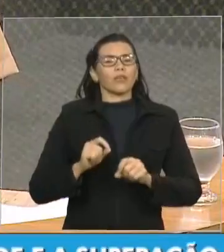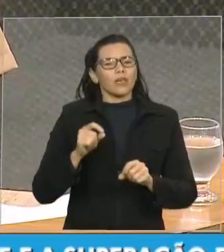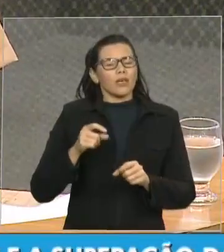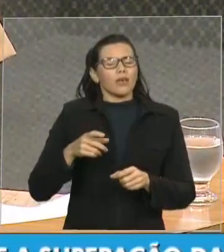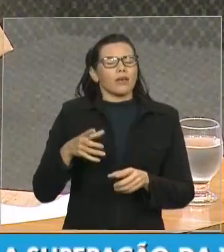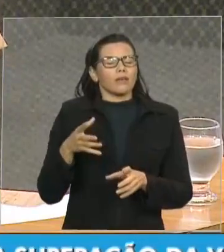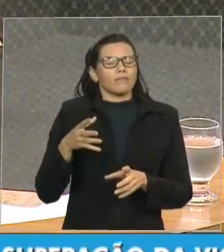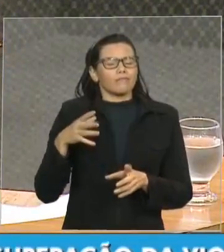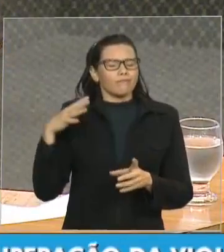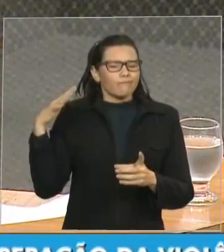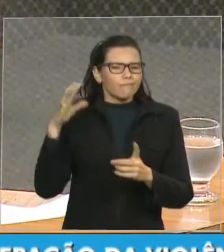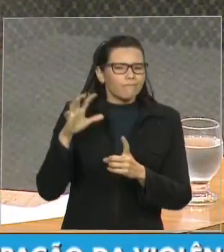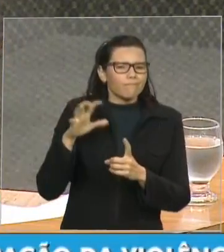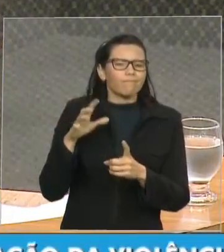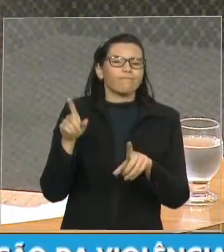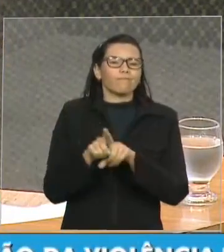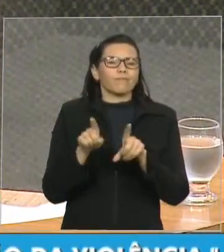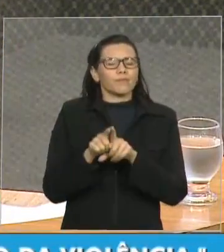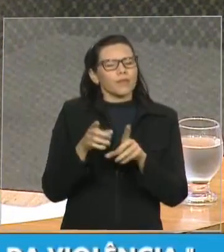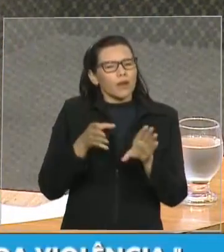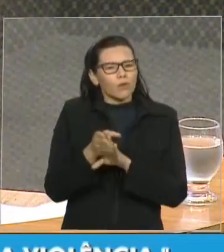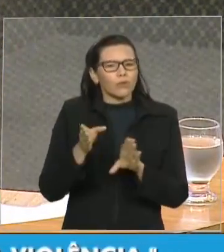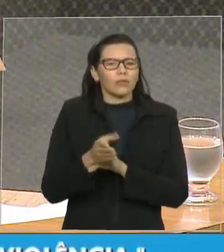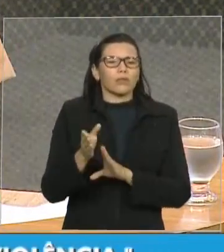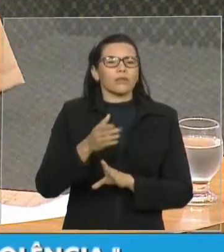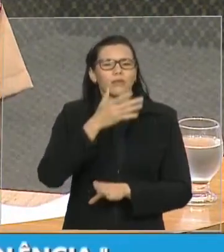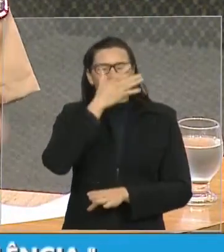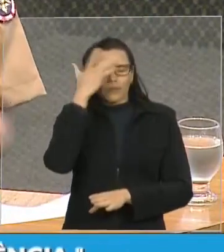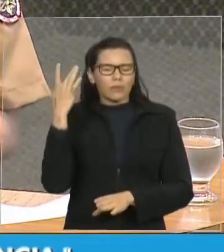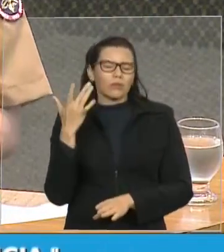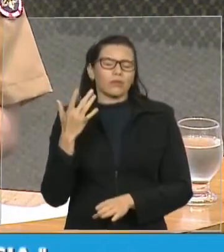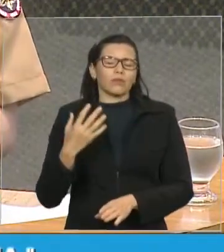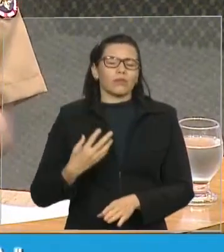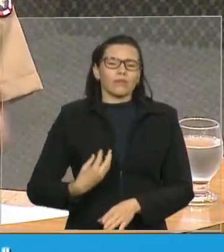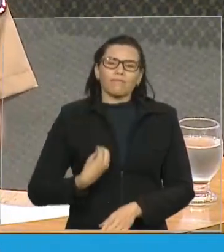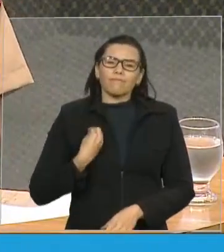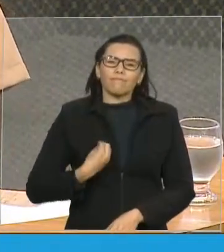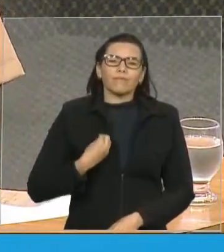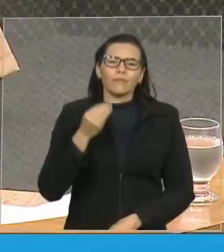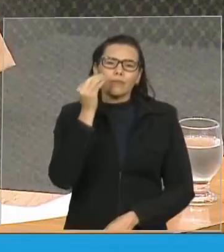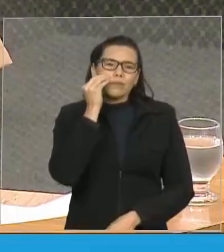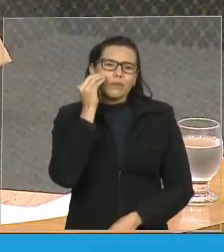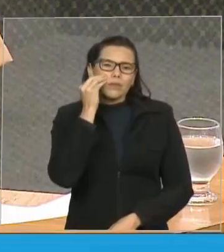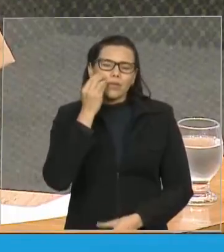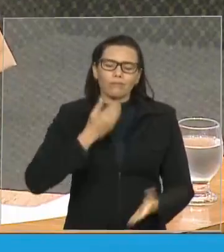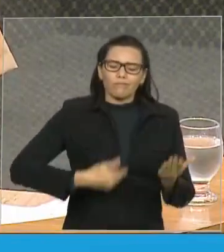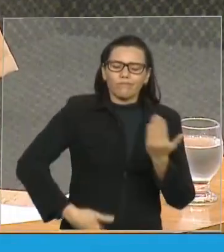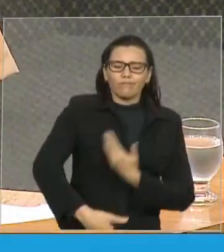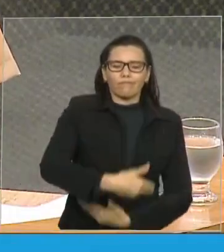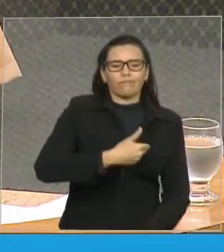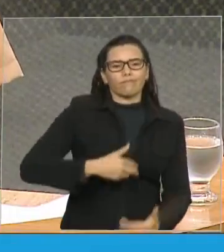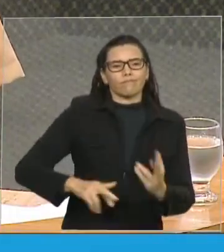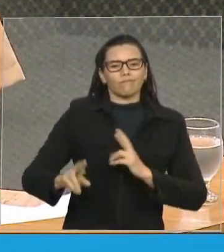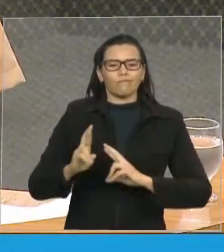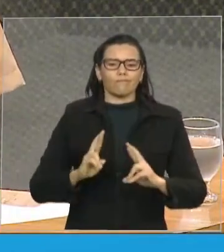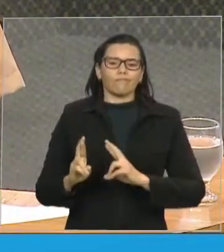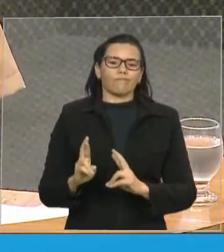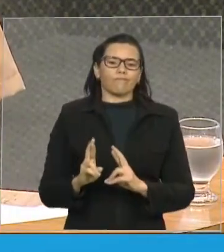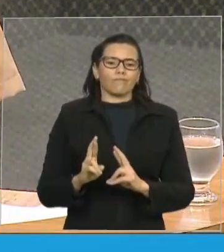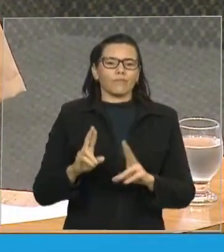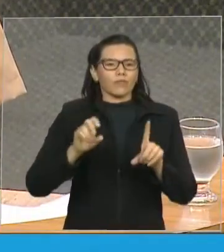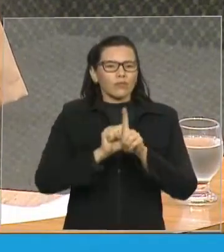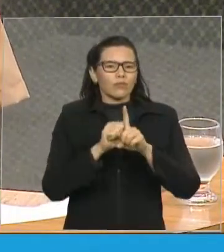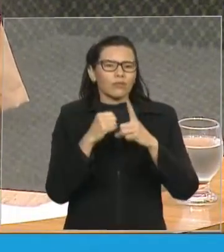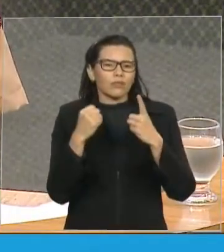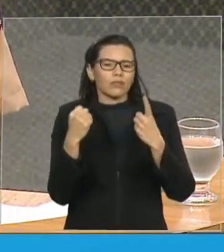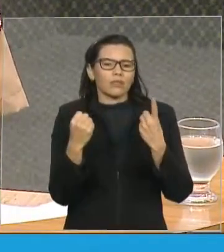em compromissos concretos no processo de transformação da sociedade a partir de um